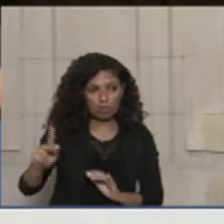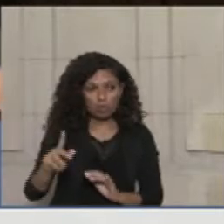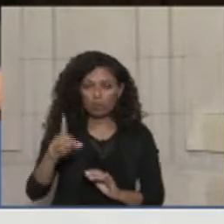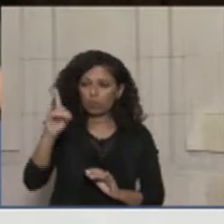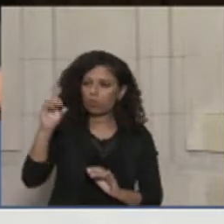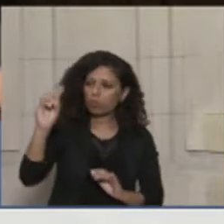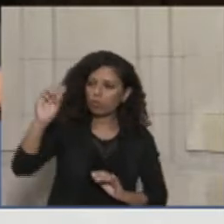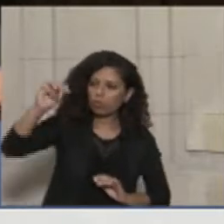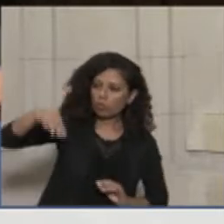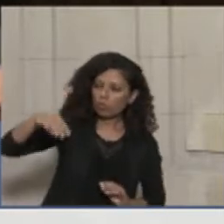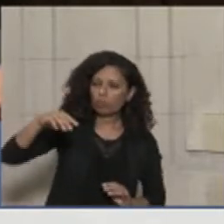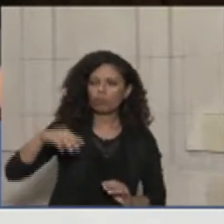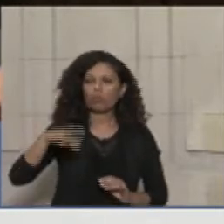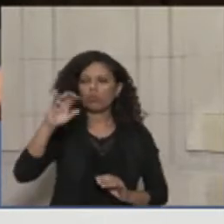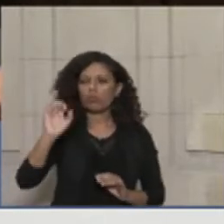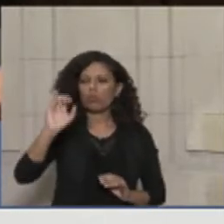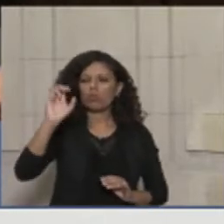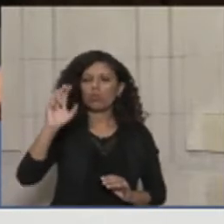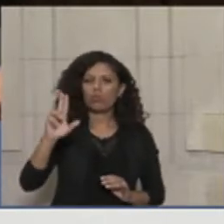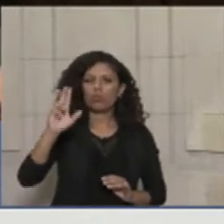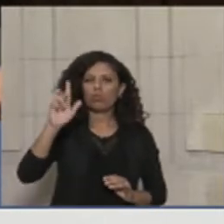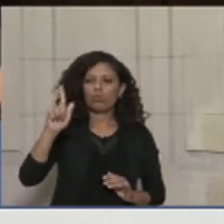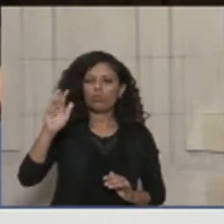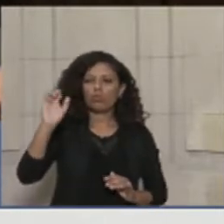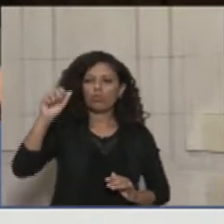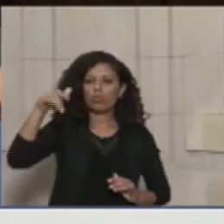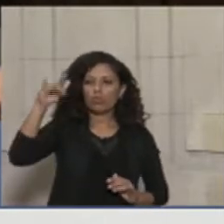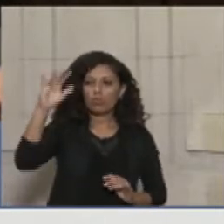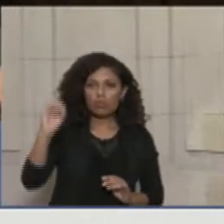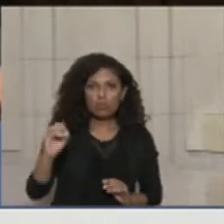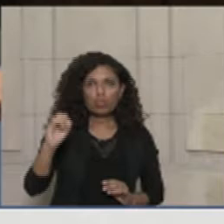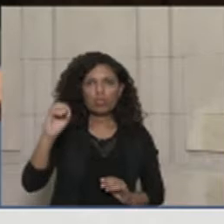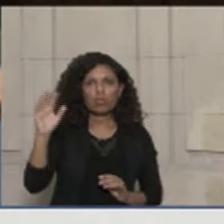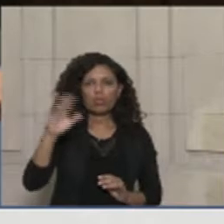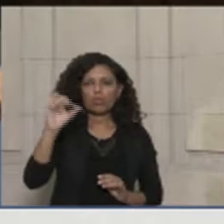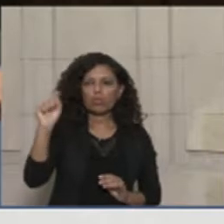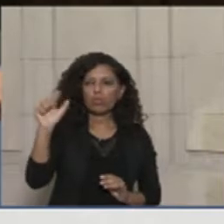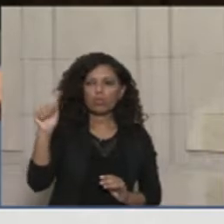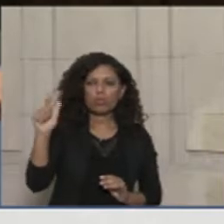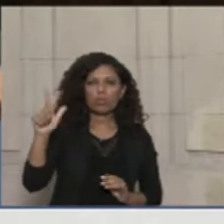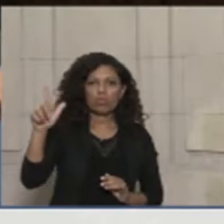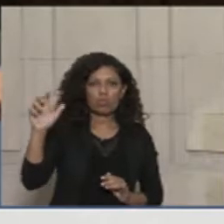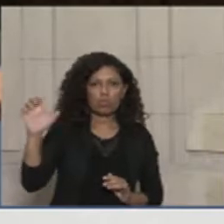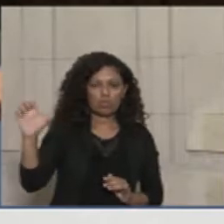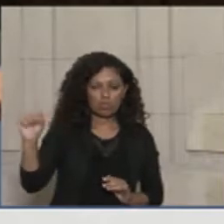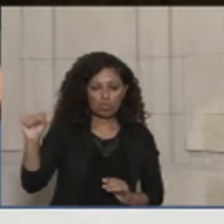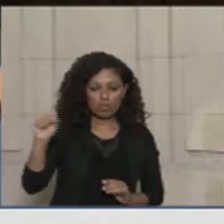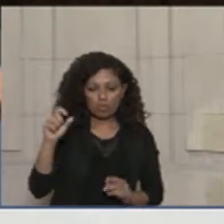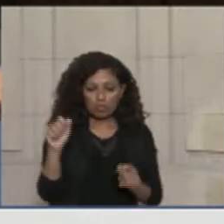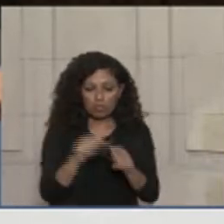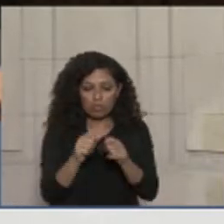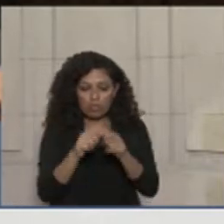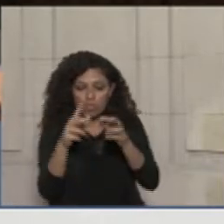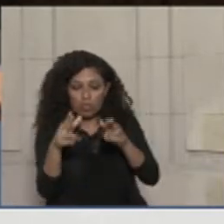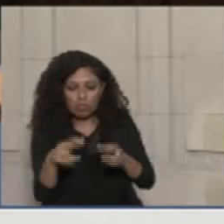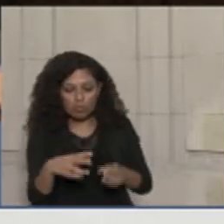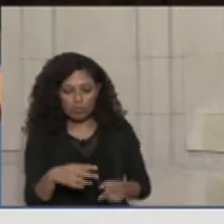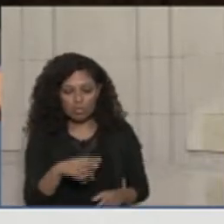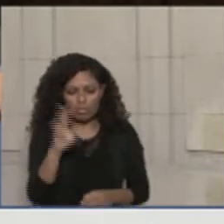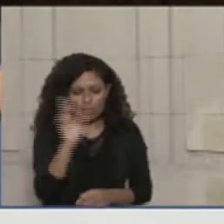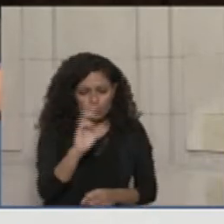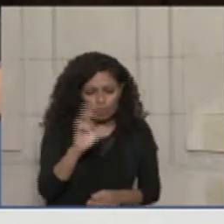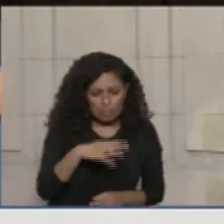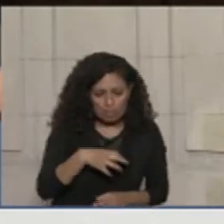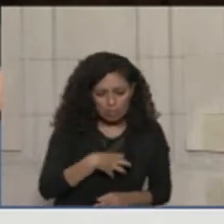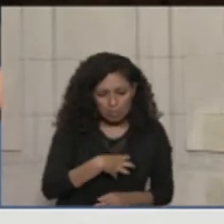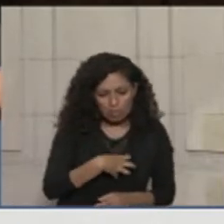Eugênio Salles, também assim procedeu. A igreja foi sensível, em